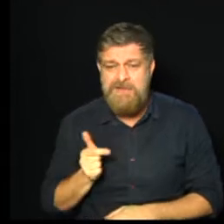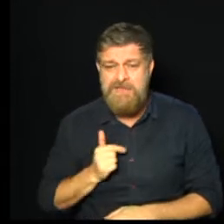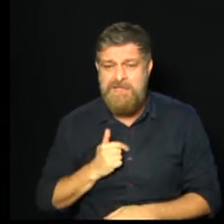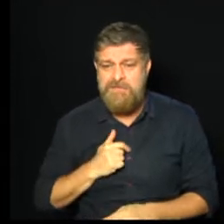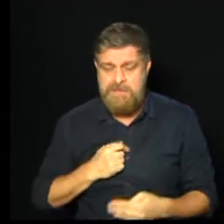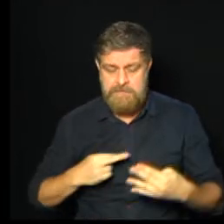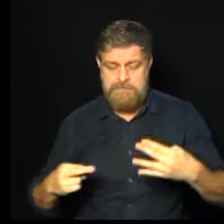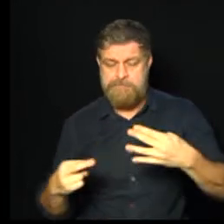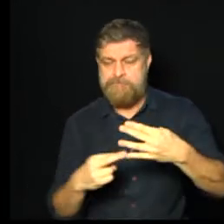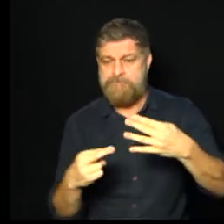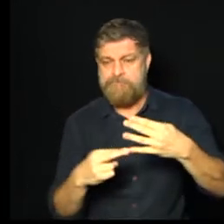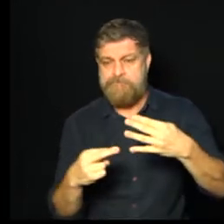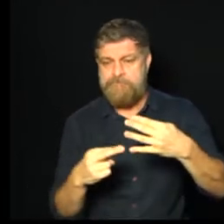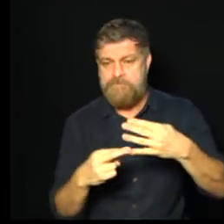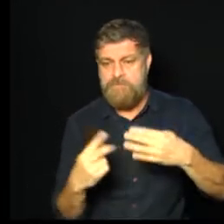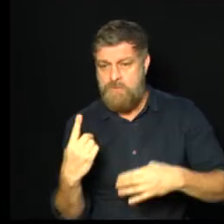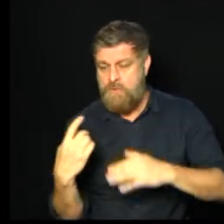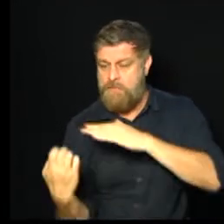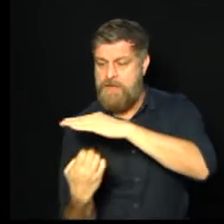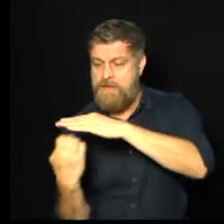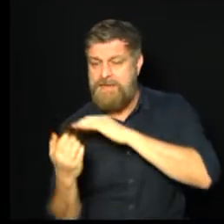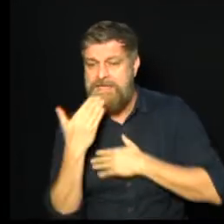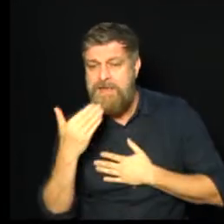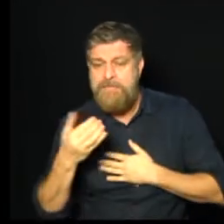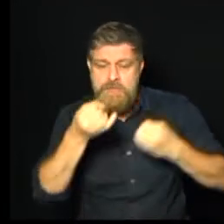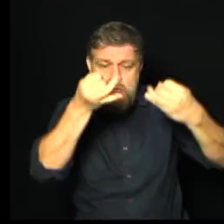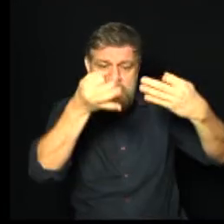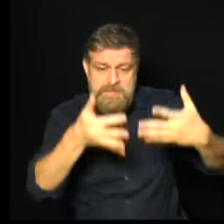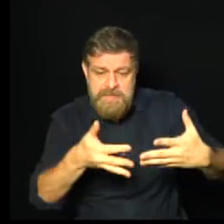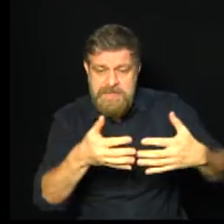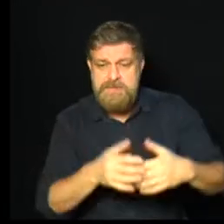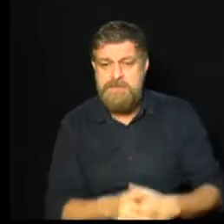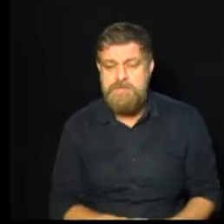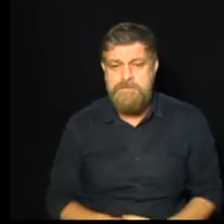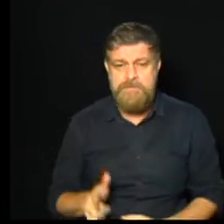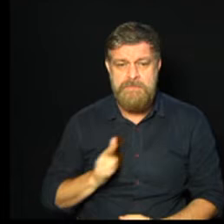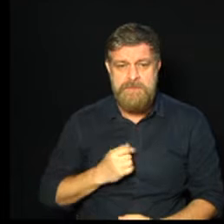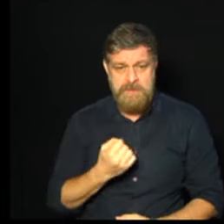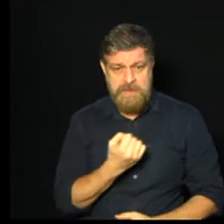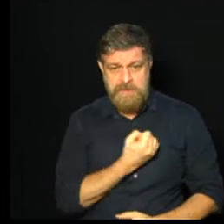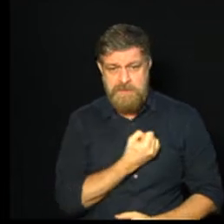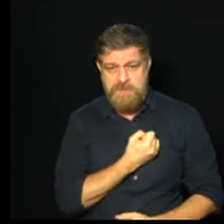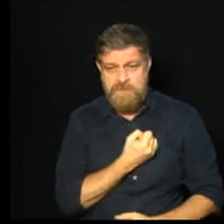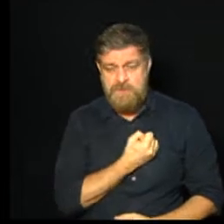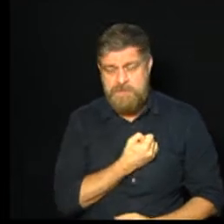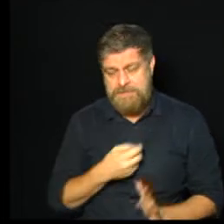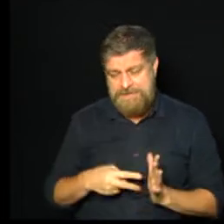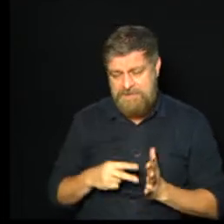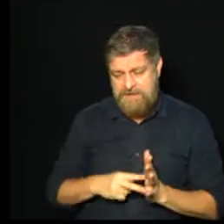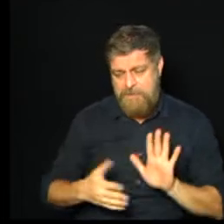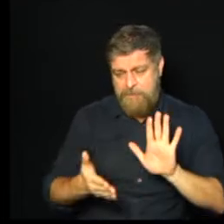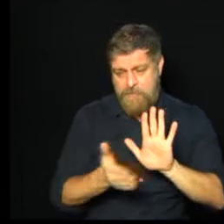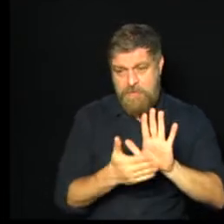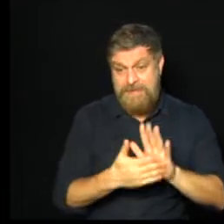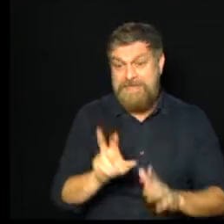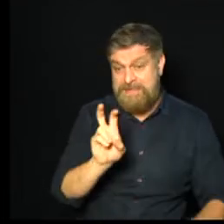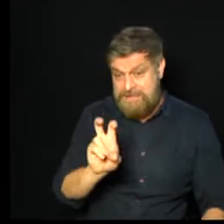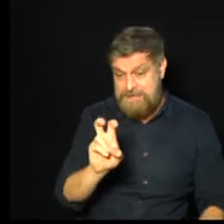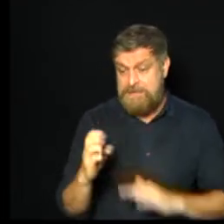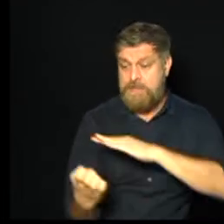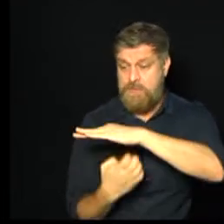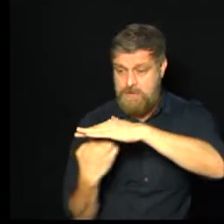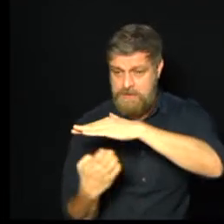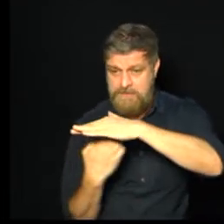ao pleito. Somente uma empresa solicitou esclarecimento. E esse número, acho que significativo de propostas, 5,